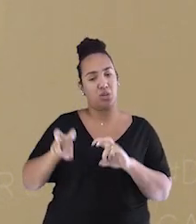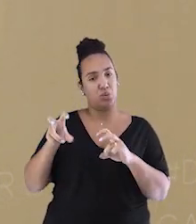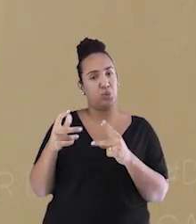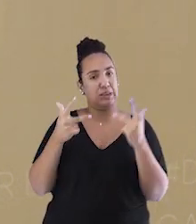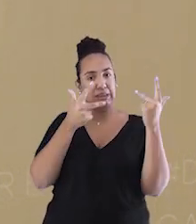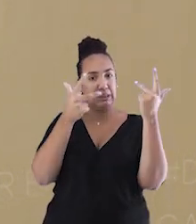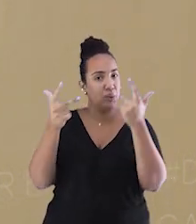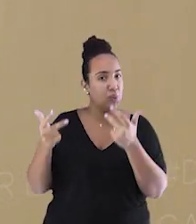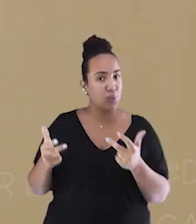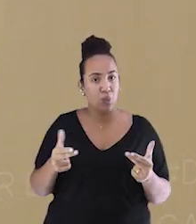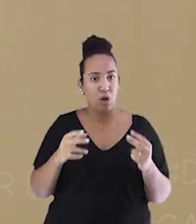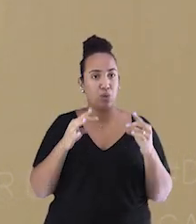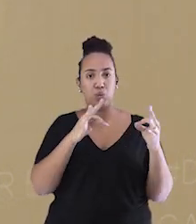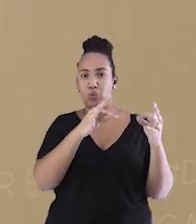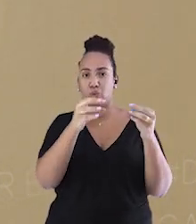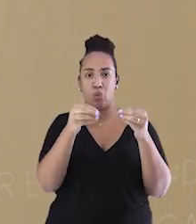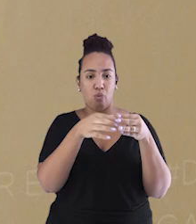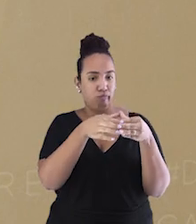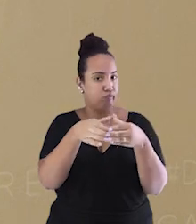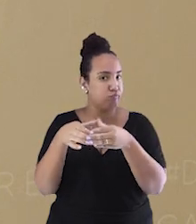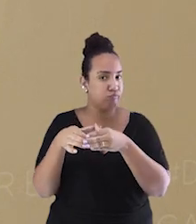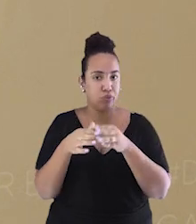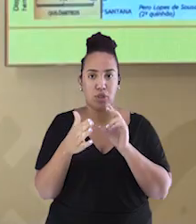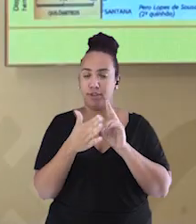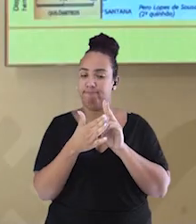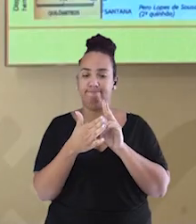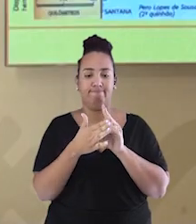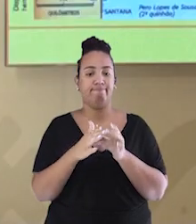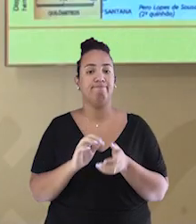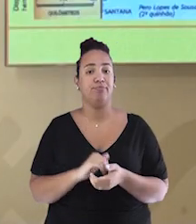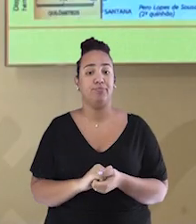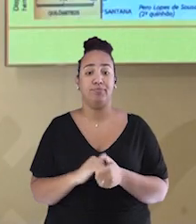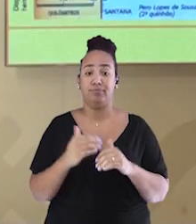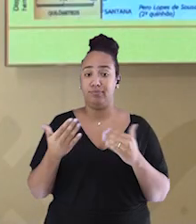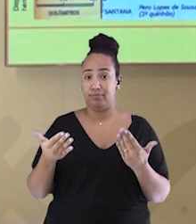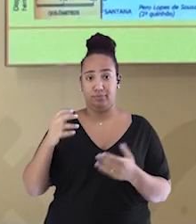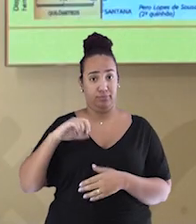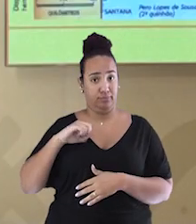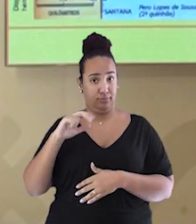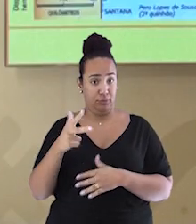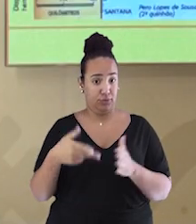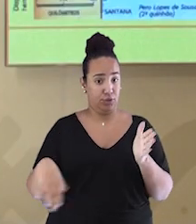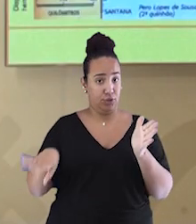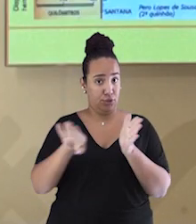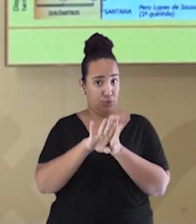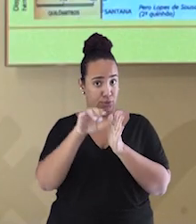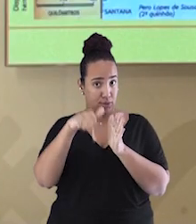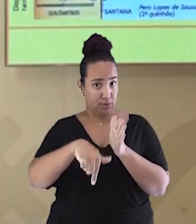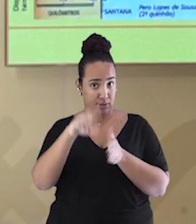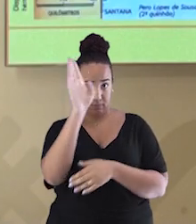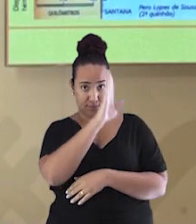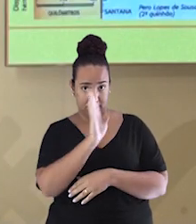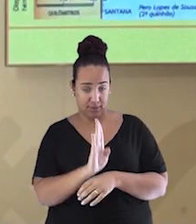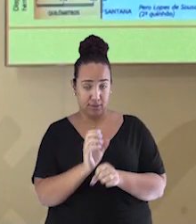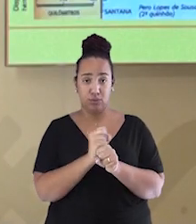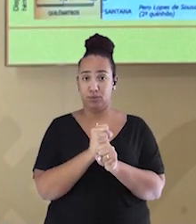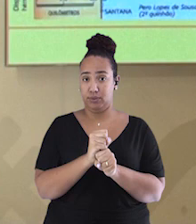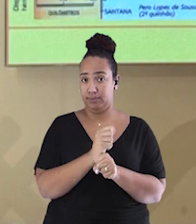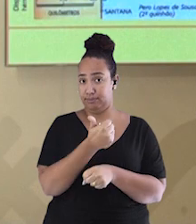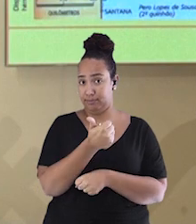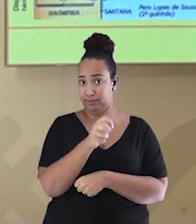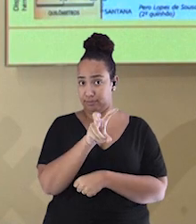dessa forma com todos os povos indígenas. Quando os portugueses chegaram aqui, lá em